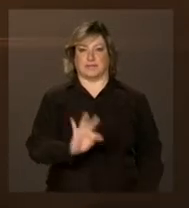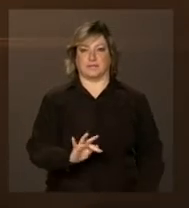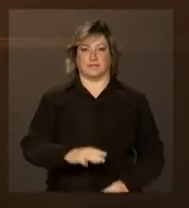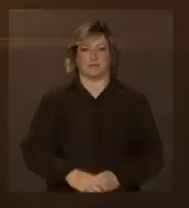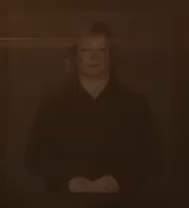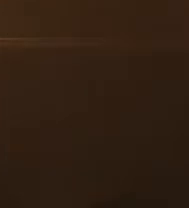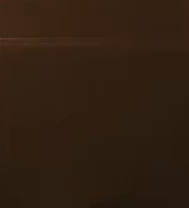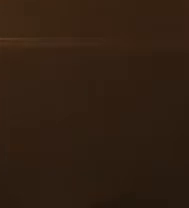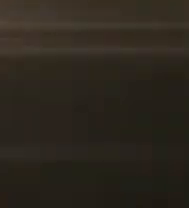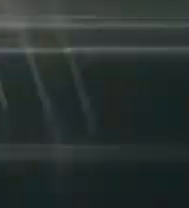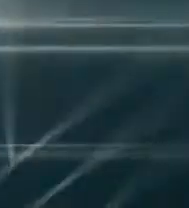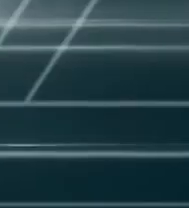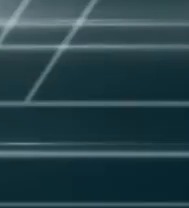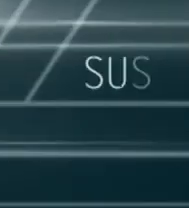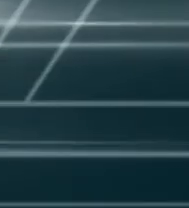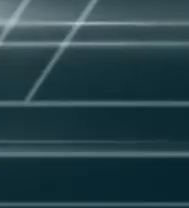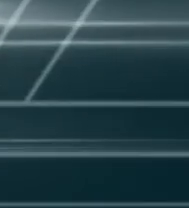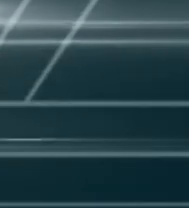Federal